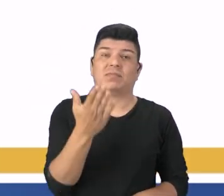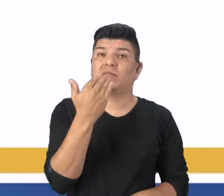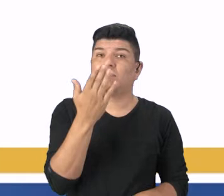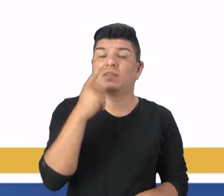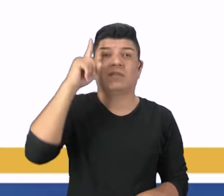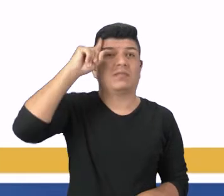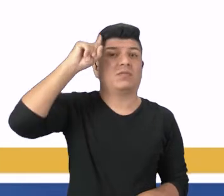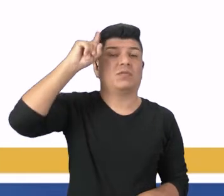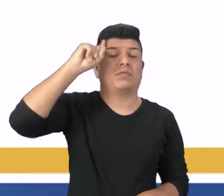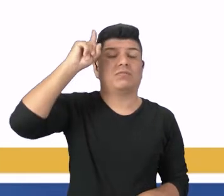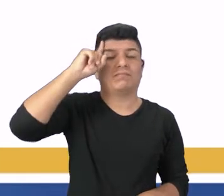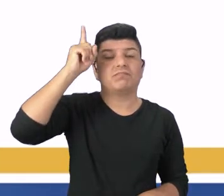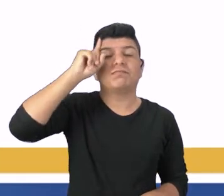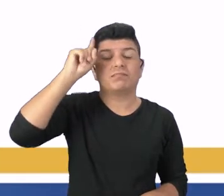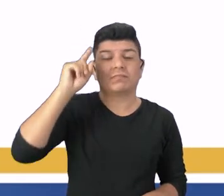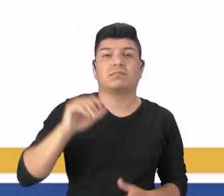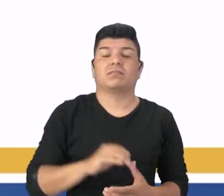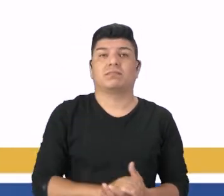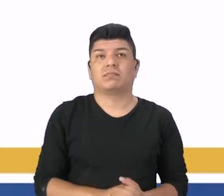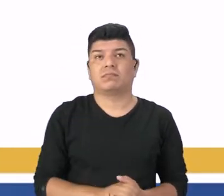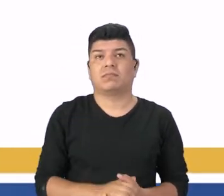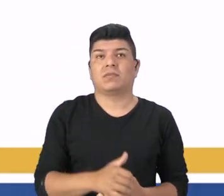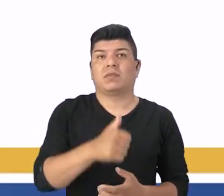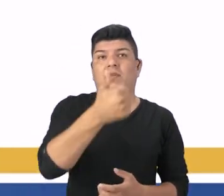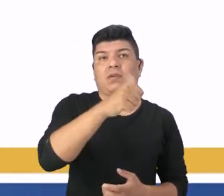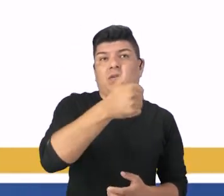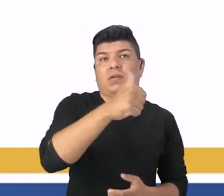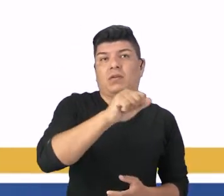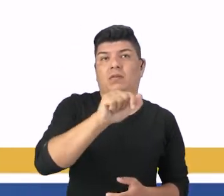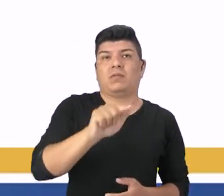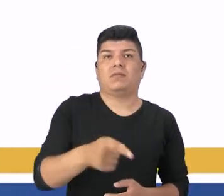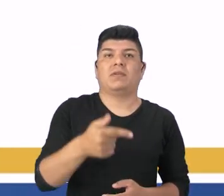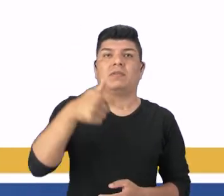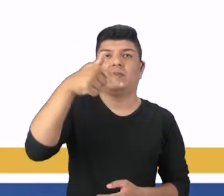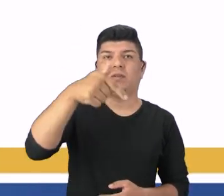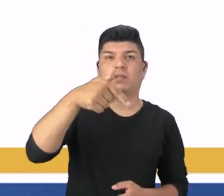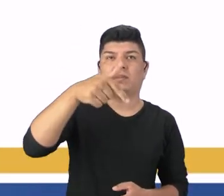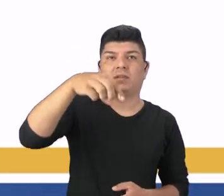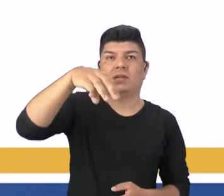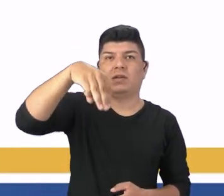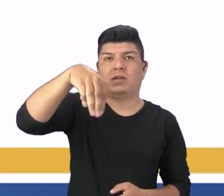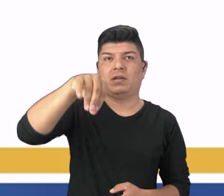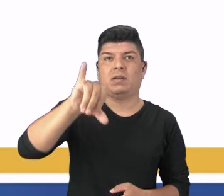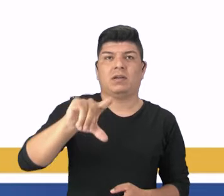comer todos os dias. 11,7 milhões ou